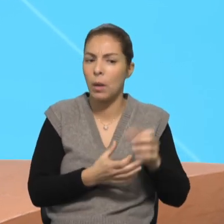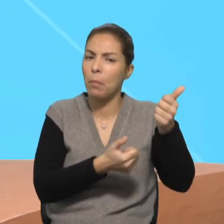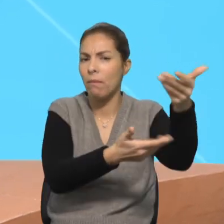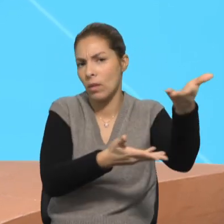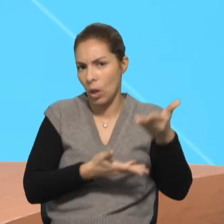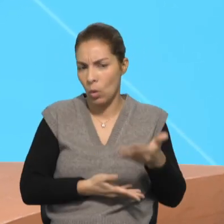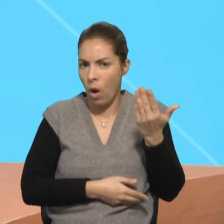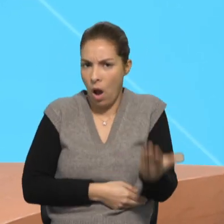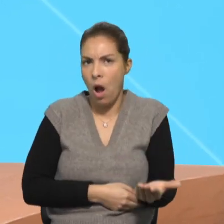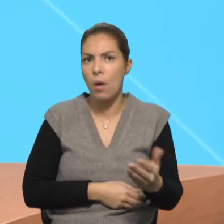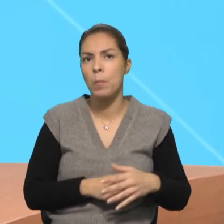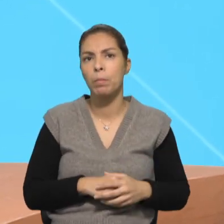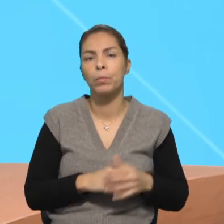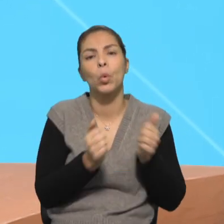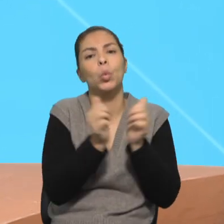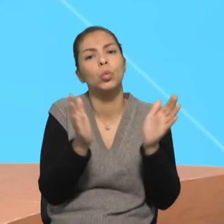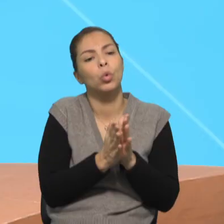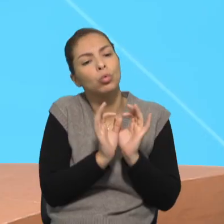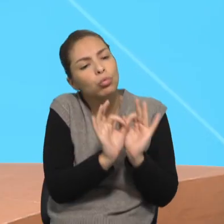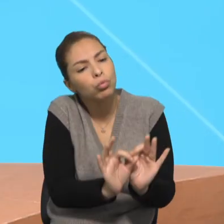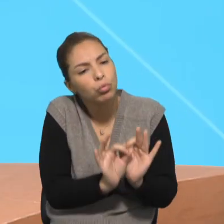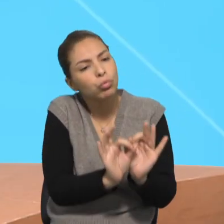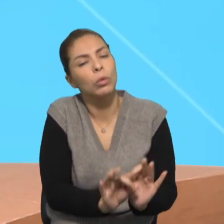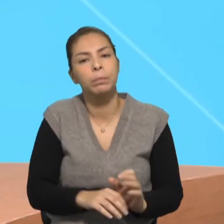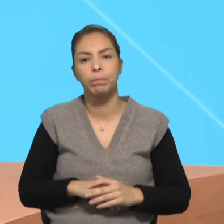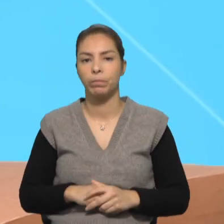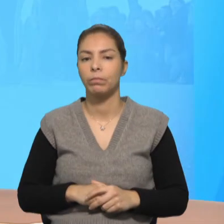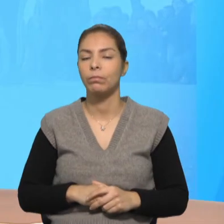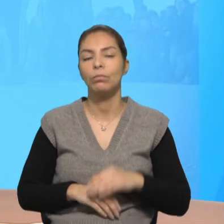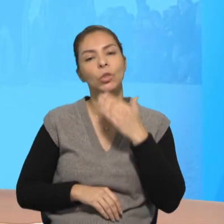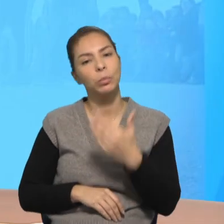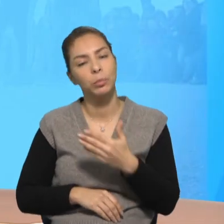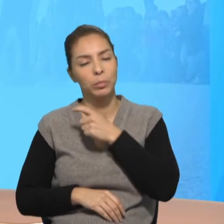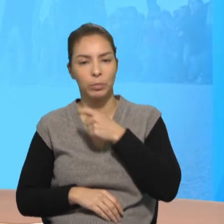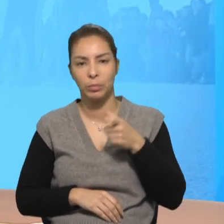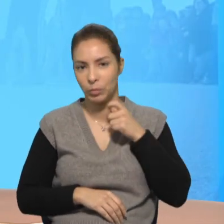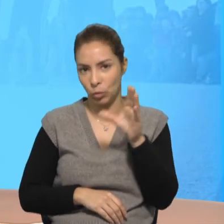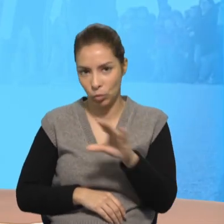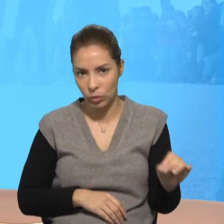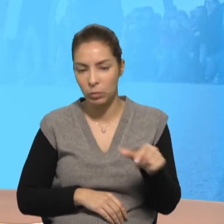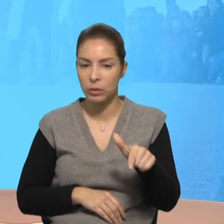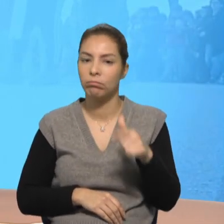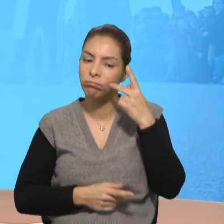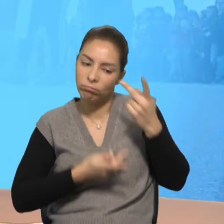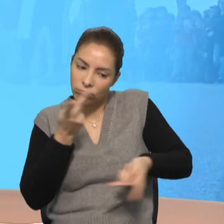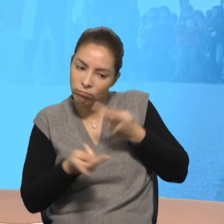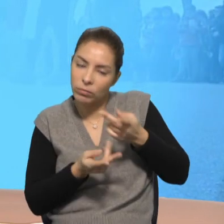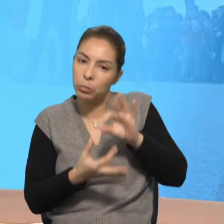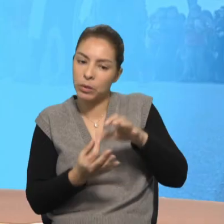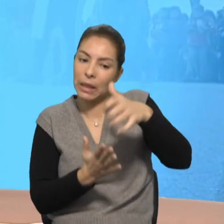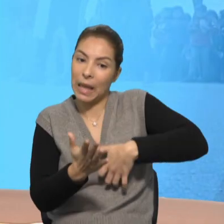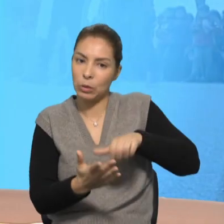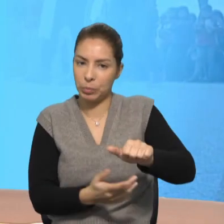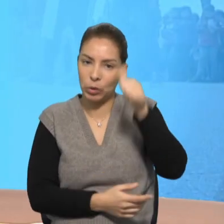e todos são acolhidos com a mesma estima. Muito obrigado, Padre João, por essa apresentação e também pela análise à liturgia do domingo que aqui nos deixou.